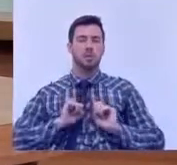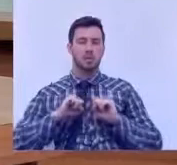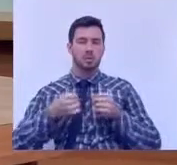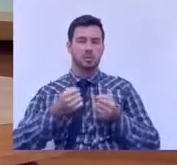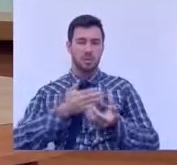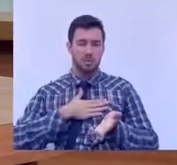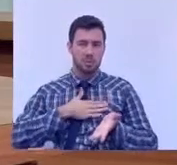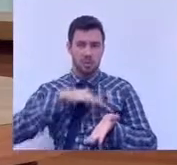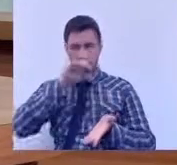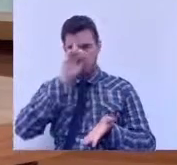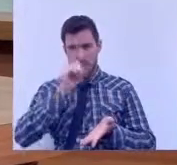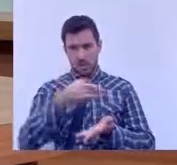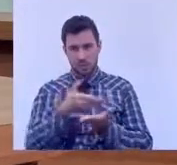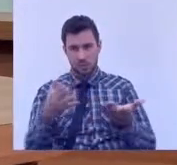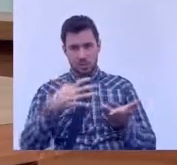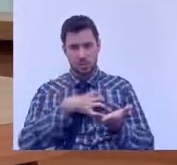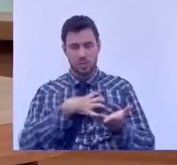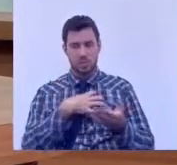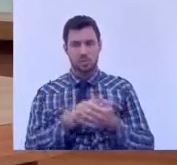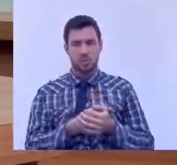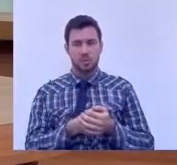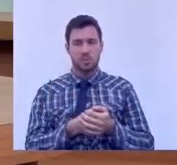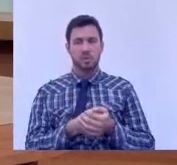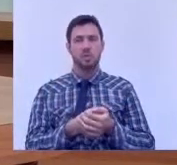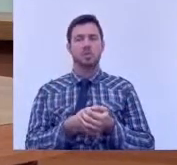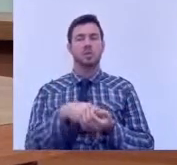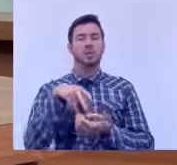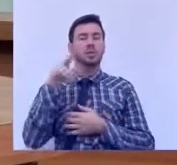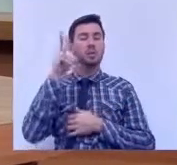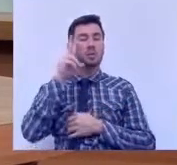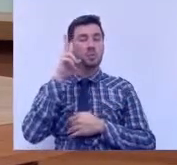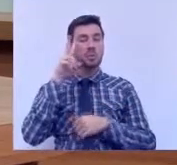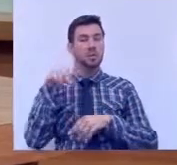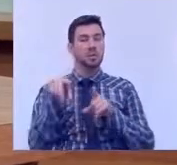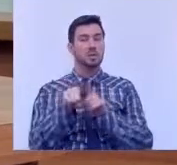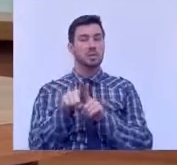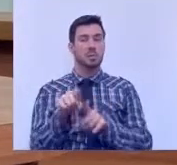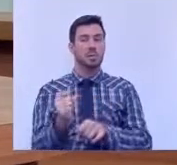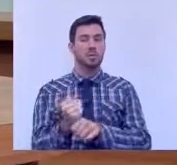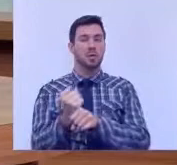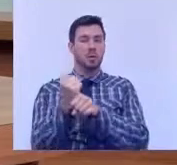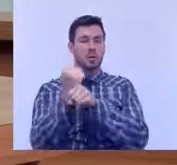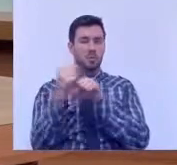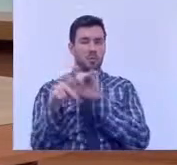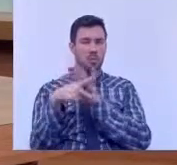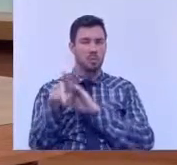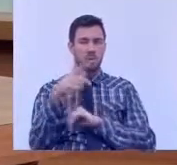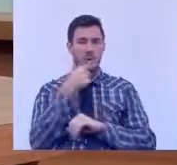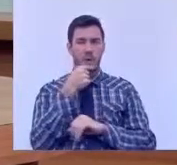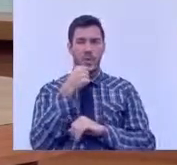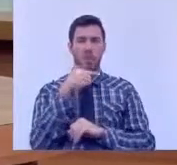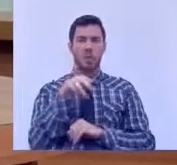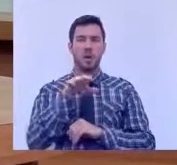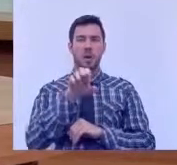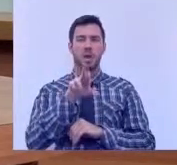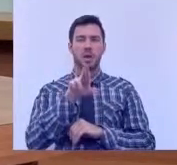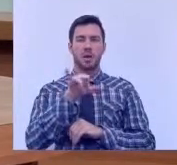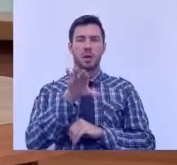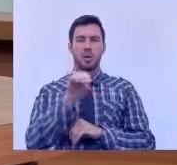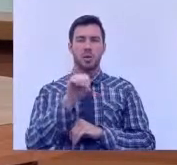mandato nesse sentido. E aí, senhor presidente, eu me lembrei de uma obra do Érico Veríssimo,